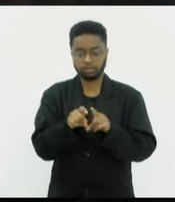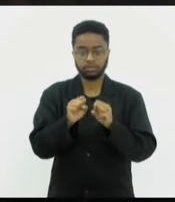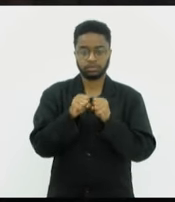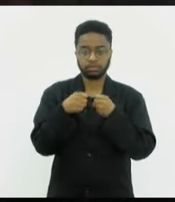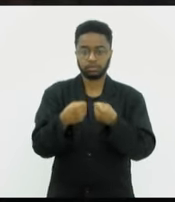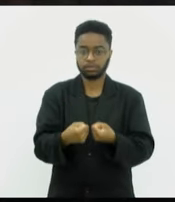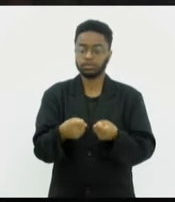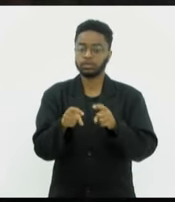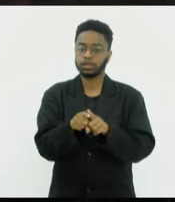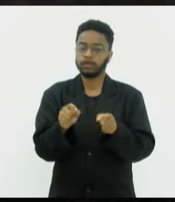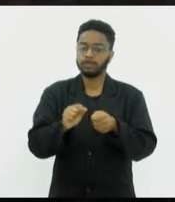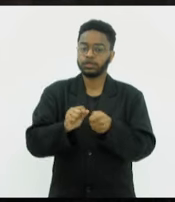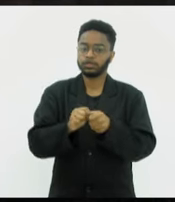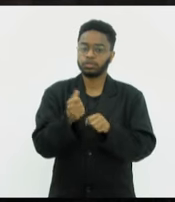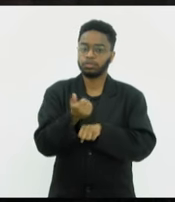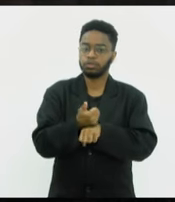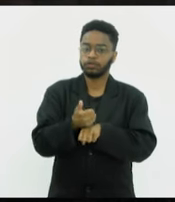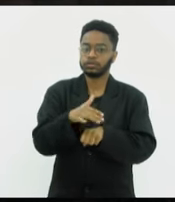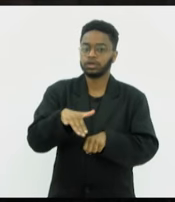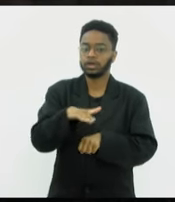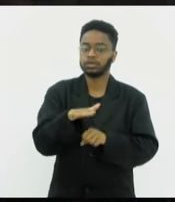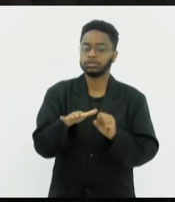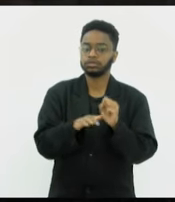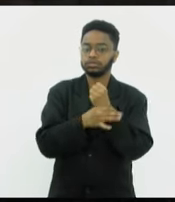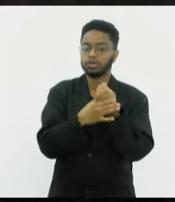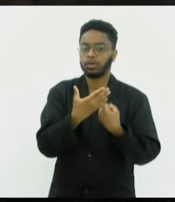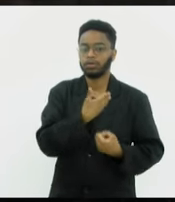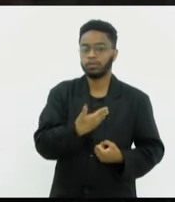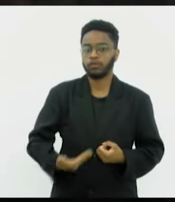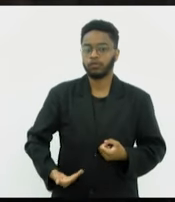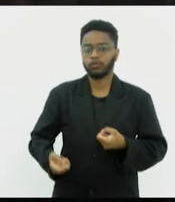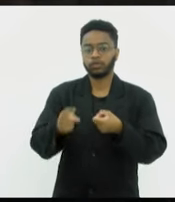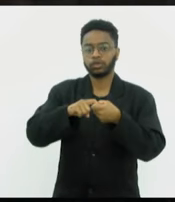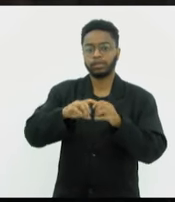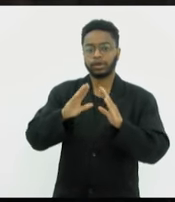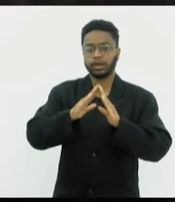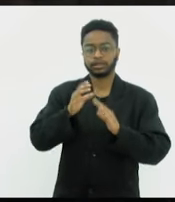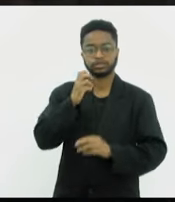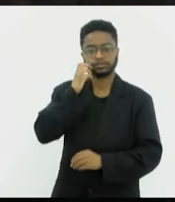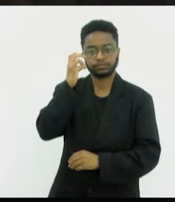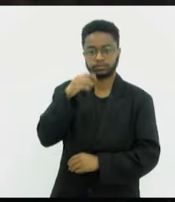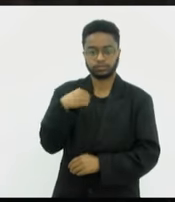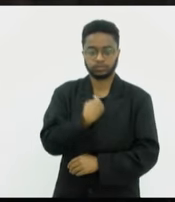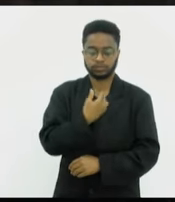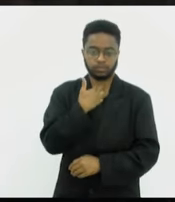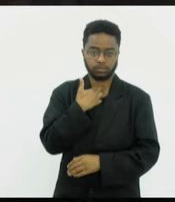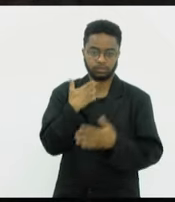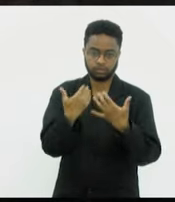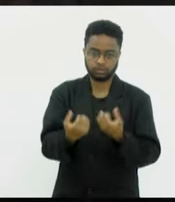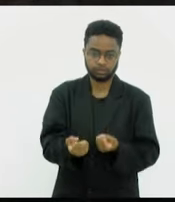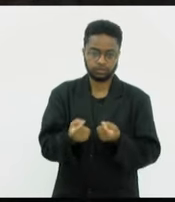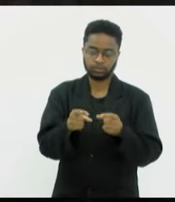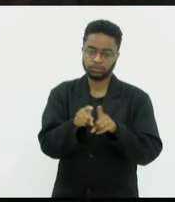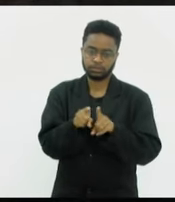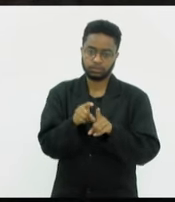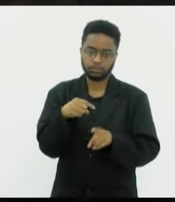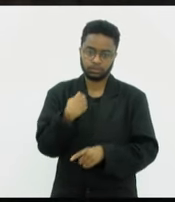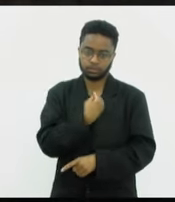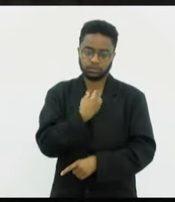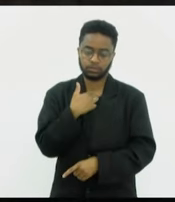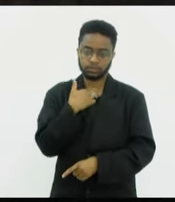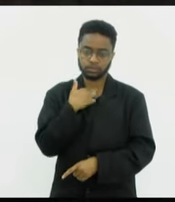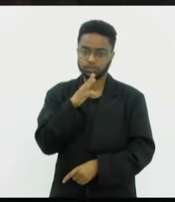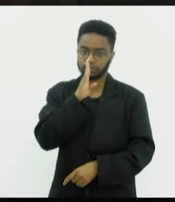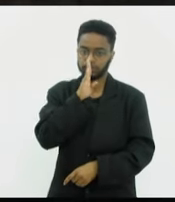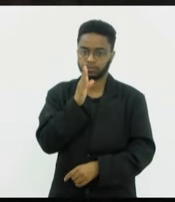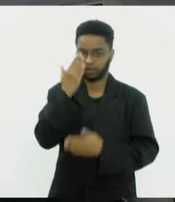o profissional da segurança pública ir para casa de forma envergonhada. Isso é que nós não podemos aceitar, e muito menos calados. Muito